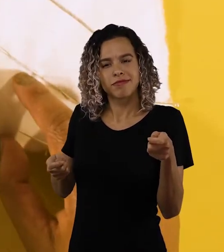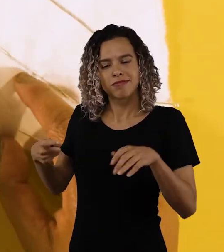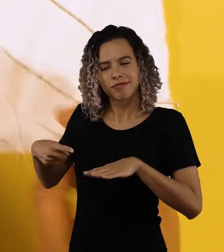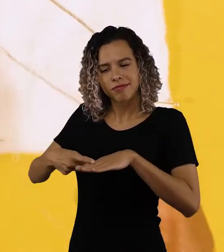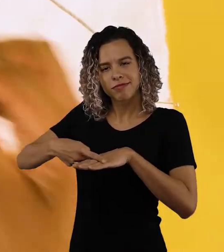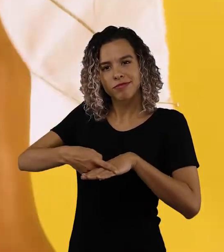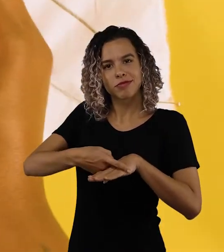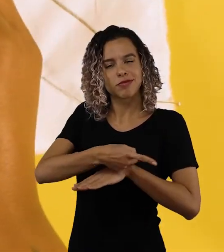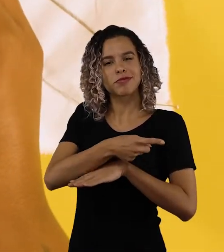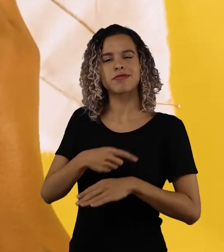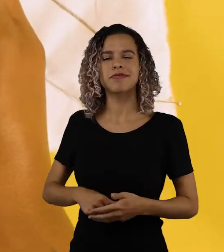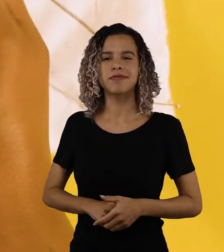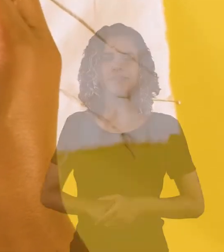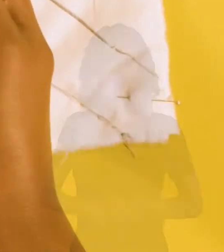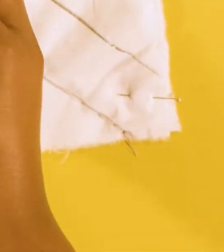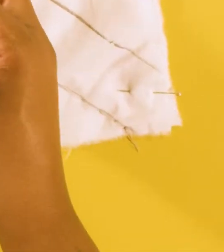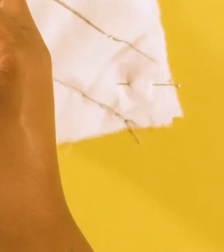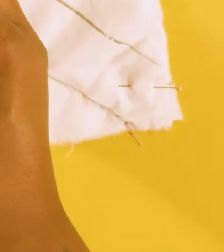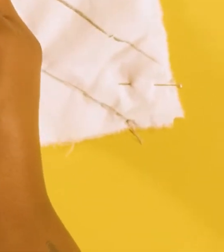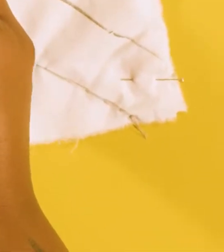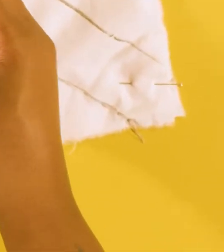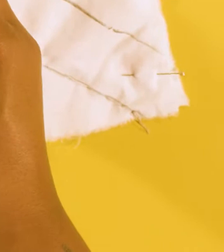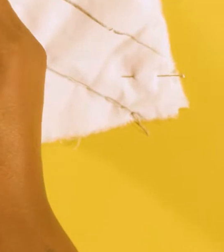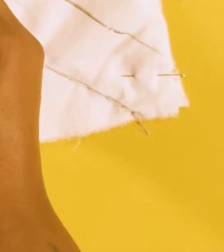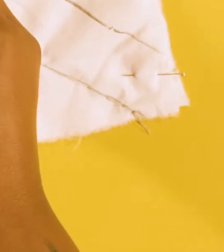isso até o final.